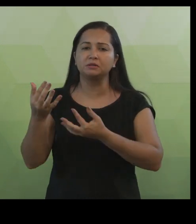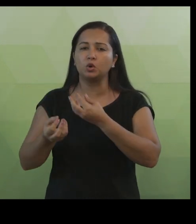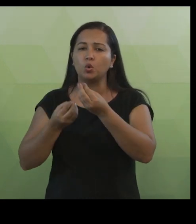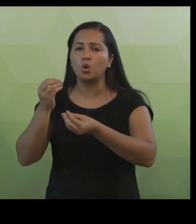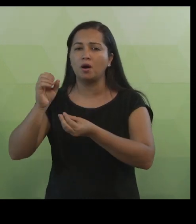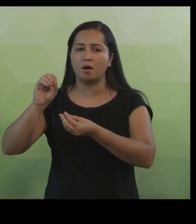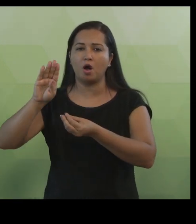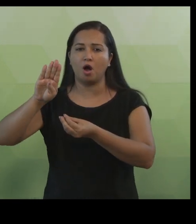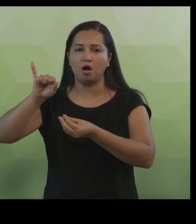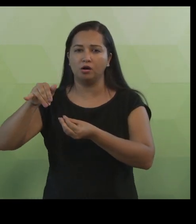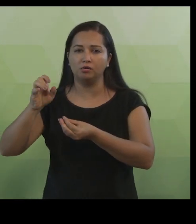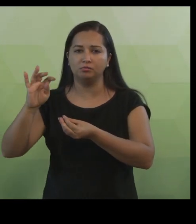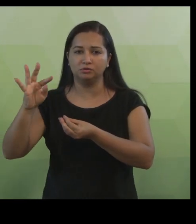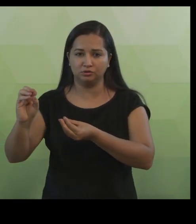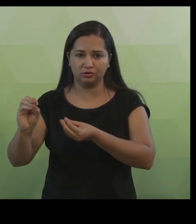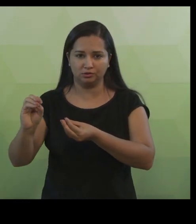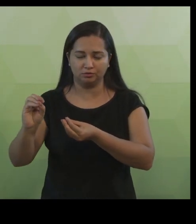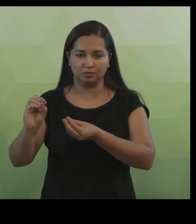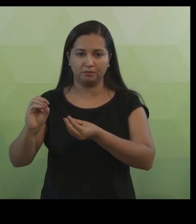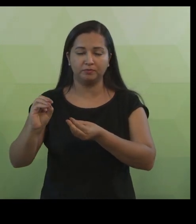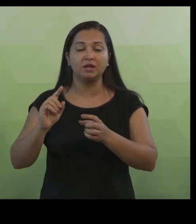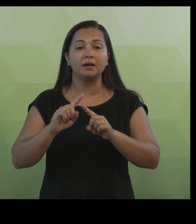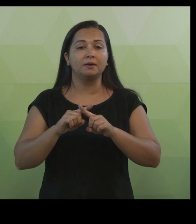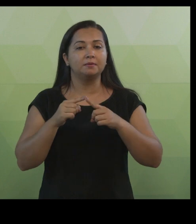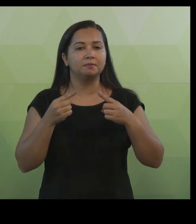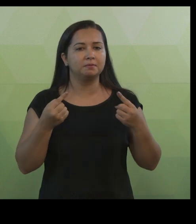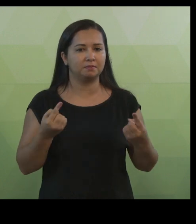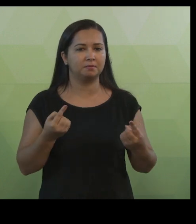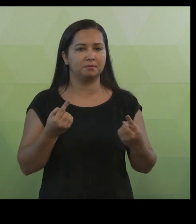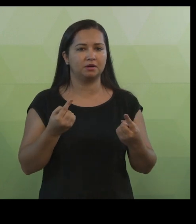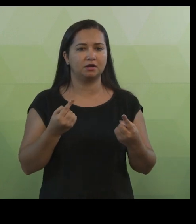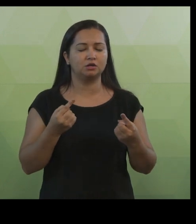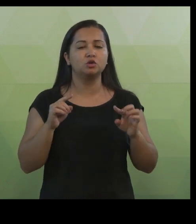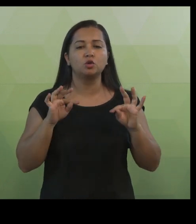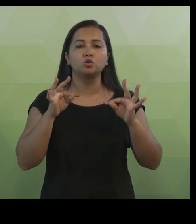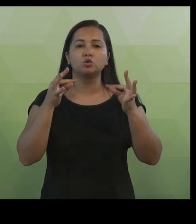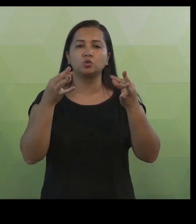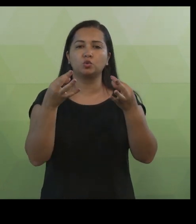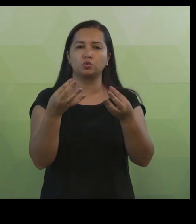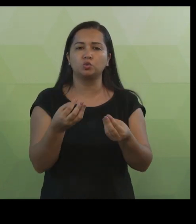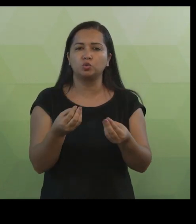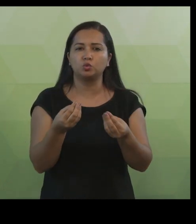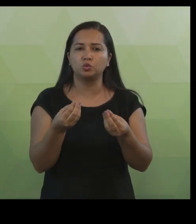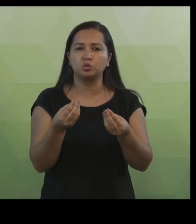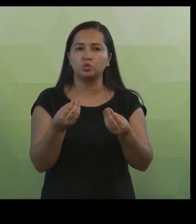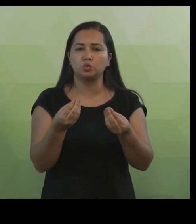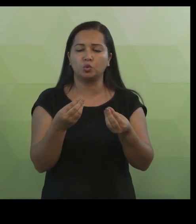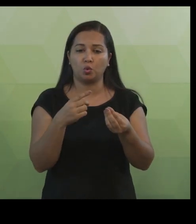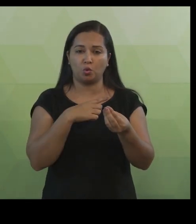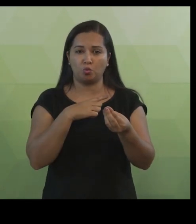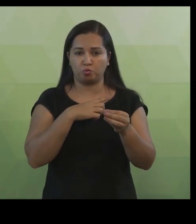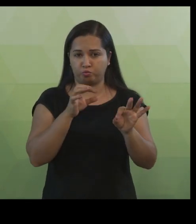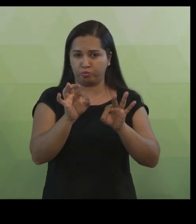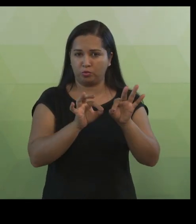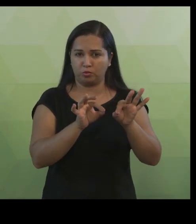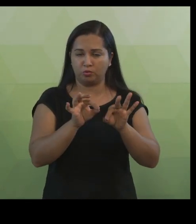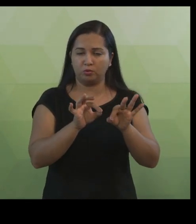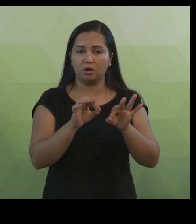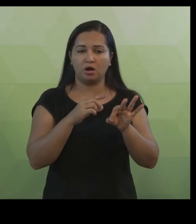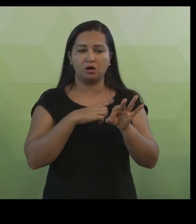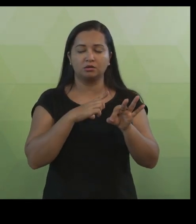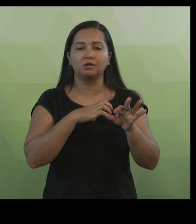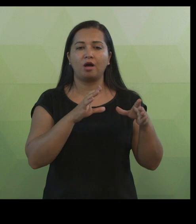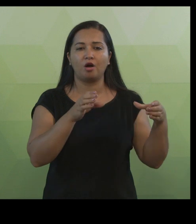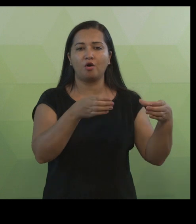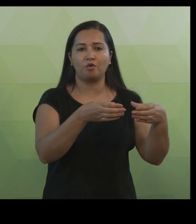observar que em Java todo programa inicia-se com a definição de uma classe. A classe é definida por meio da palavra reservada